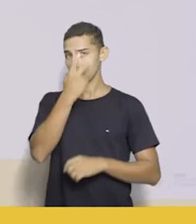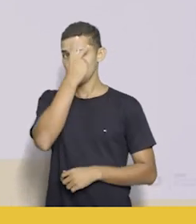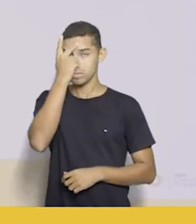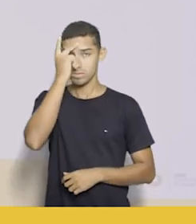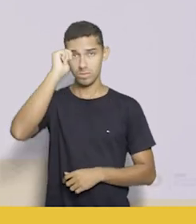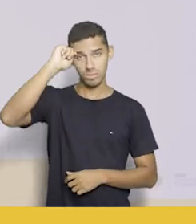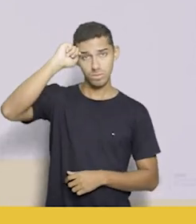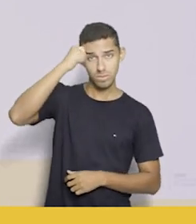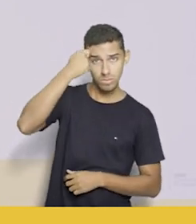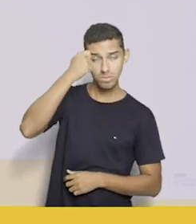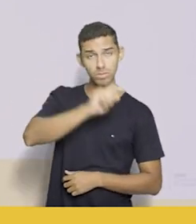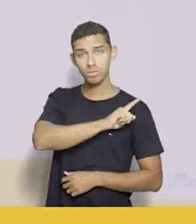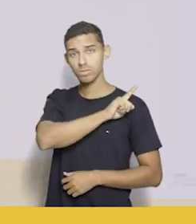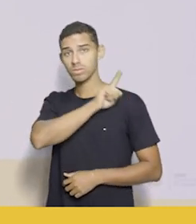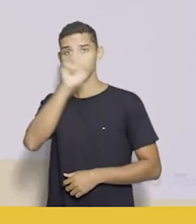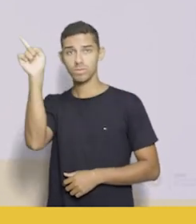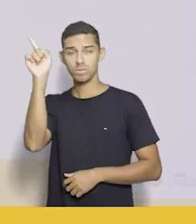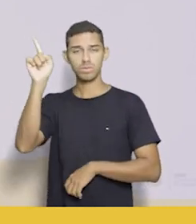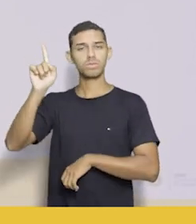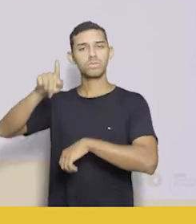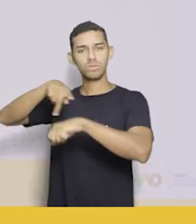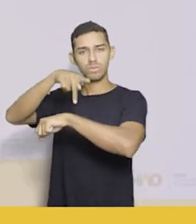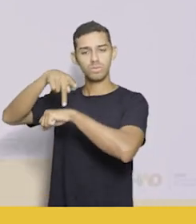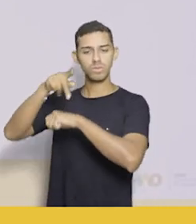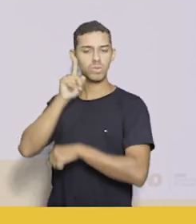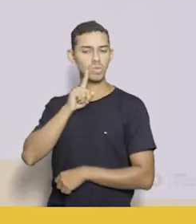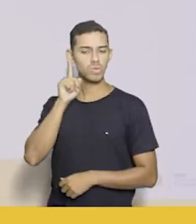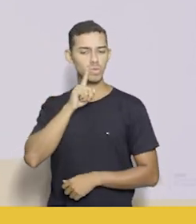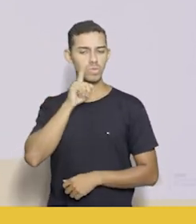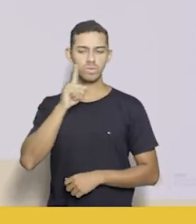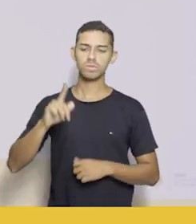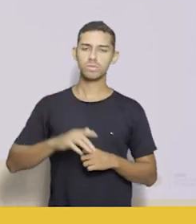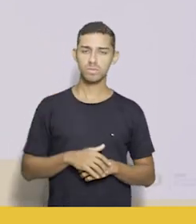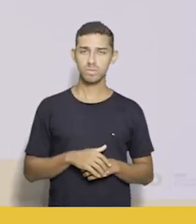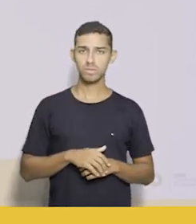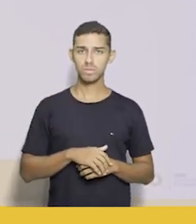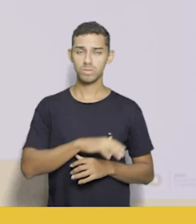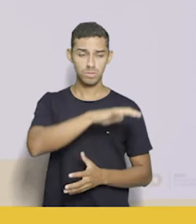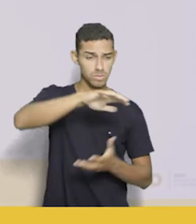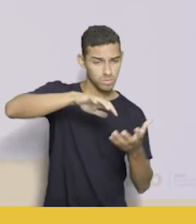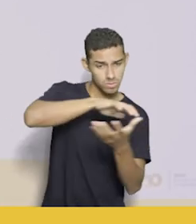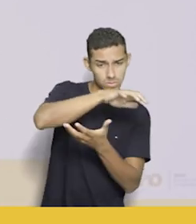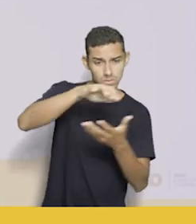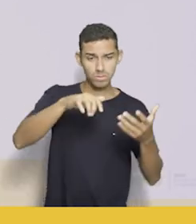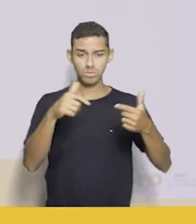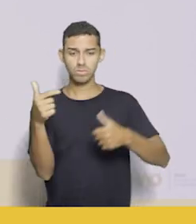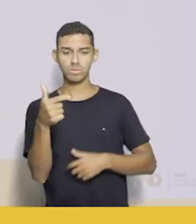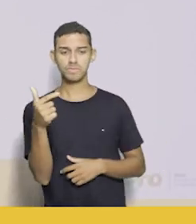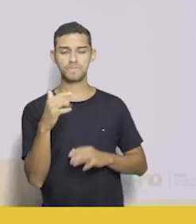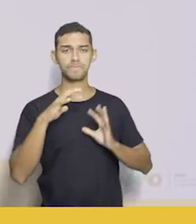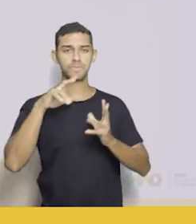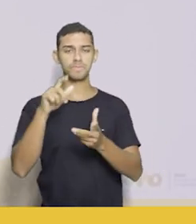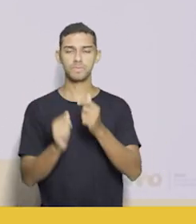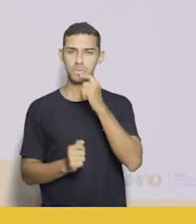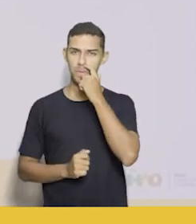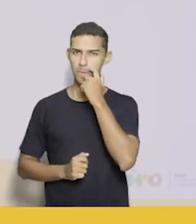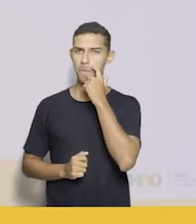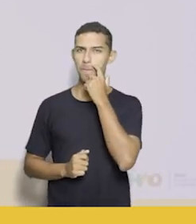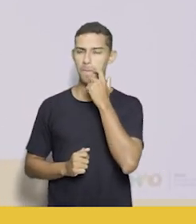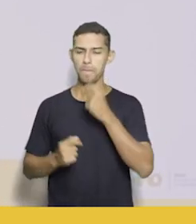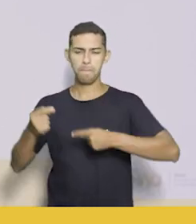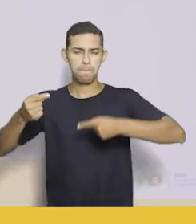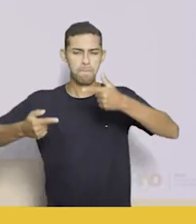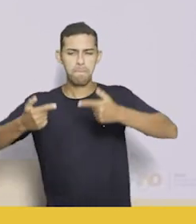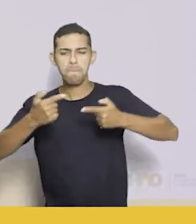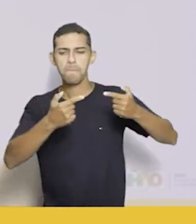negros dos Estados Unidos depois da segunda guerra mundial Ele está te dando várias características que são características